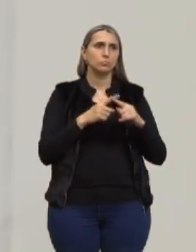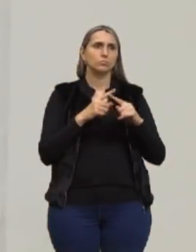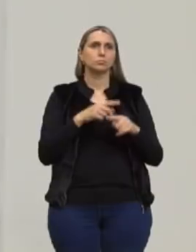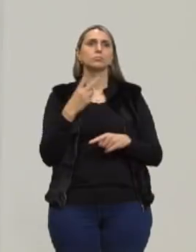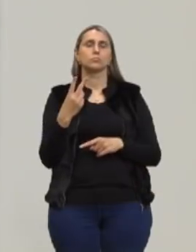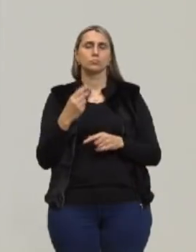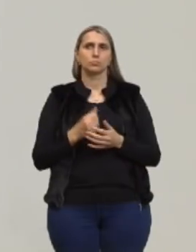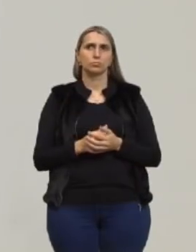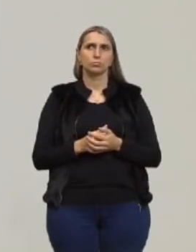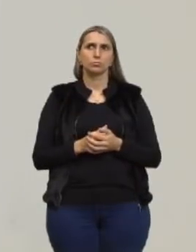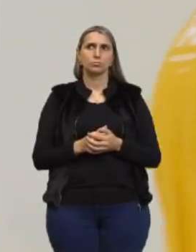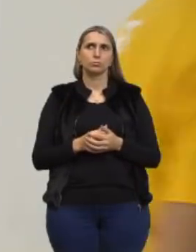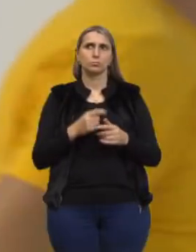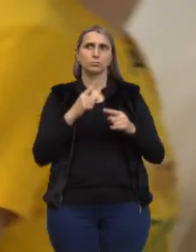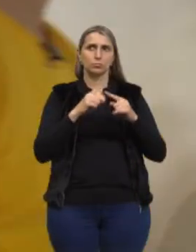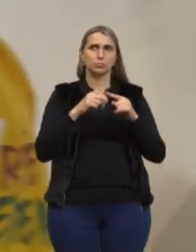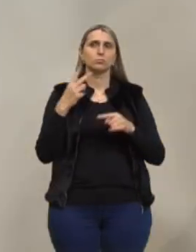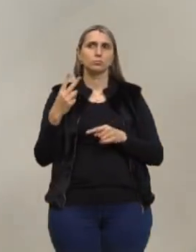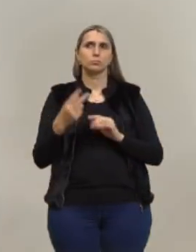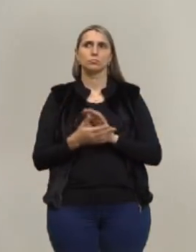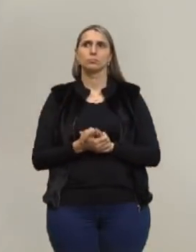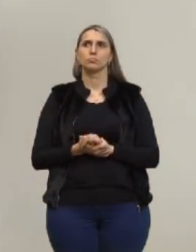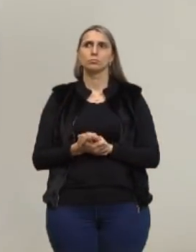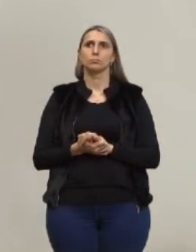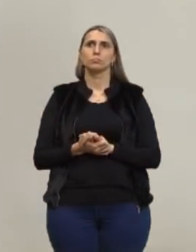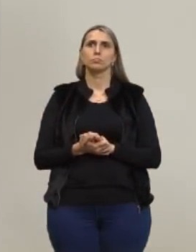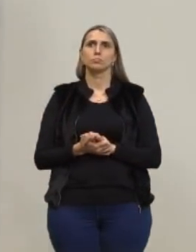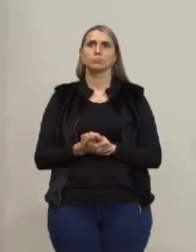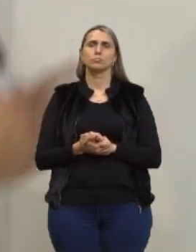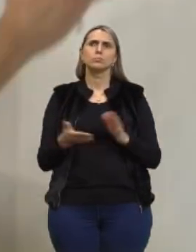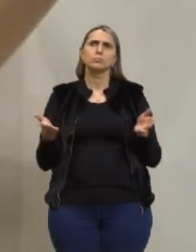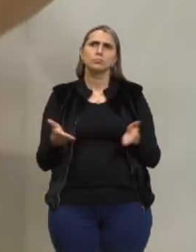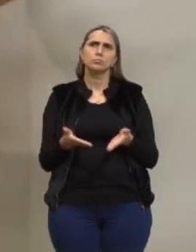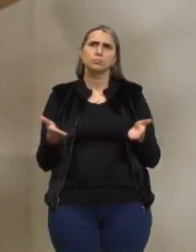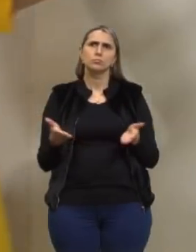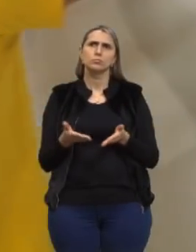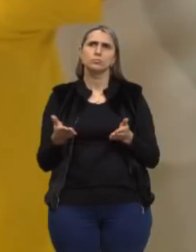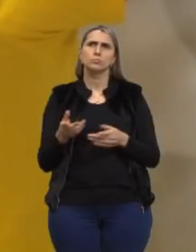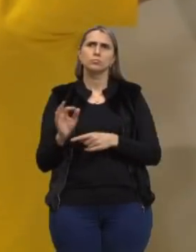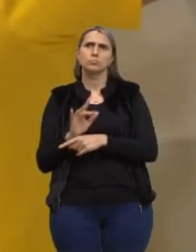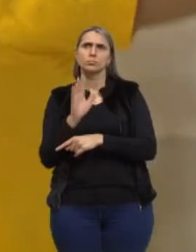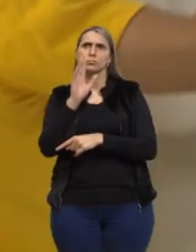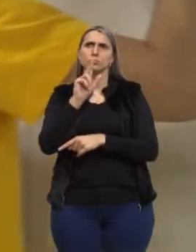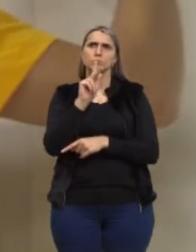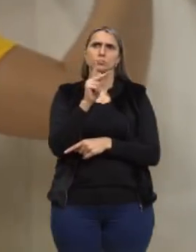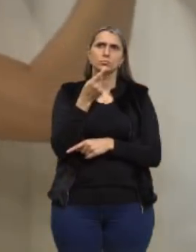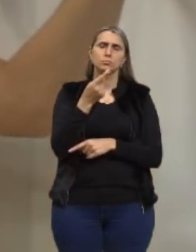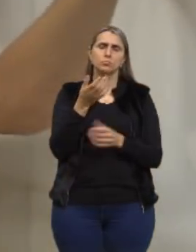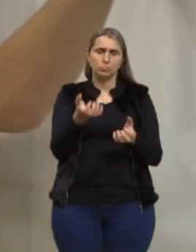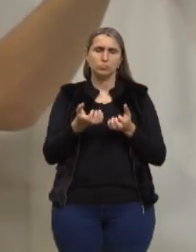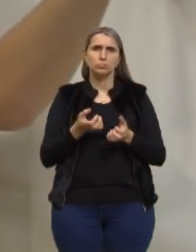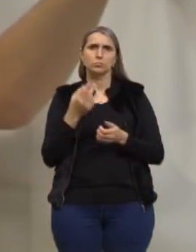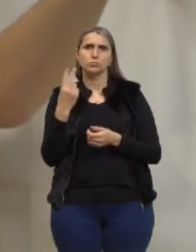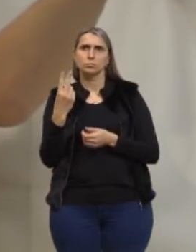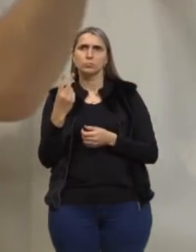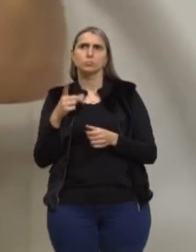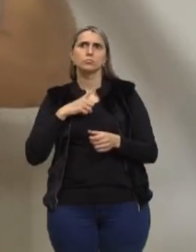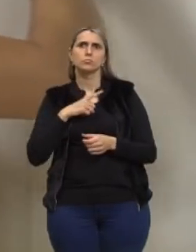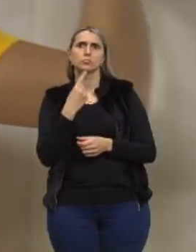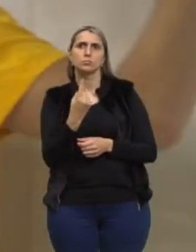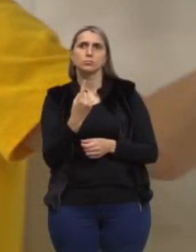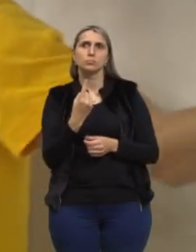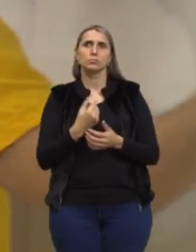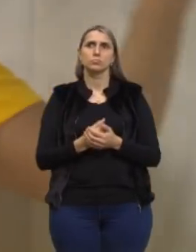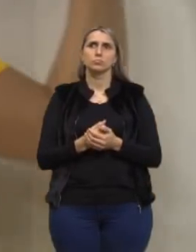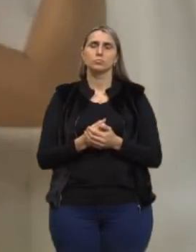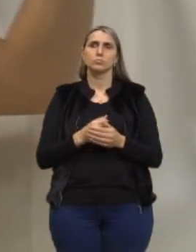e claro vezes dois agora gases hidrogênio também quero dois é aqui eu só tenho um